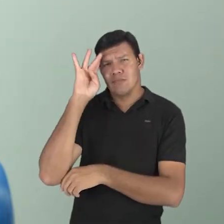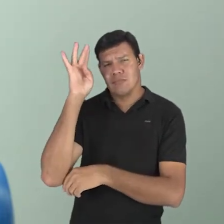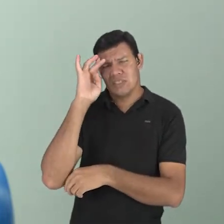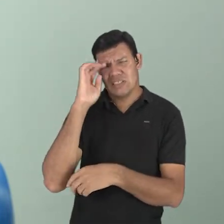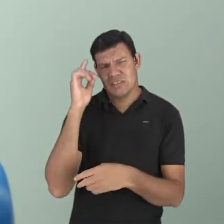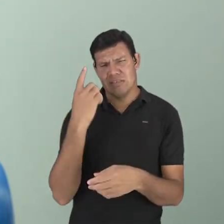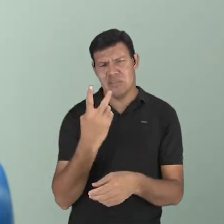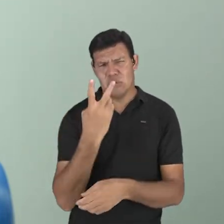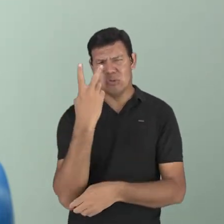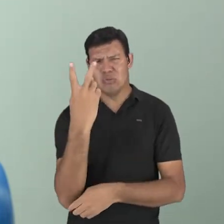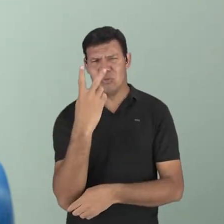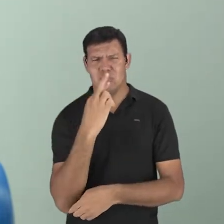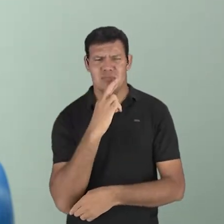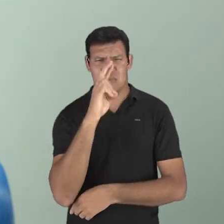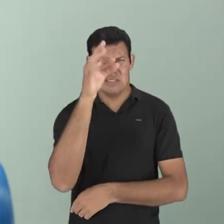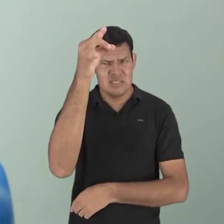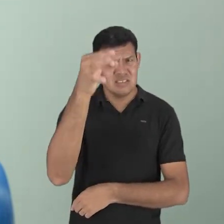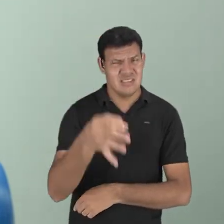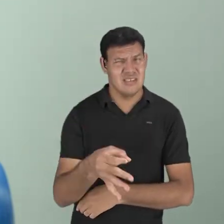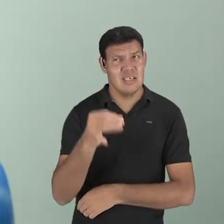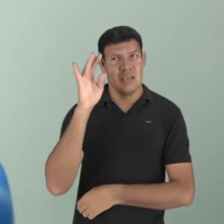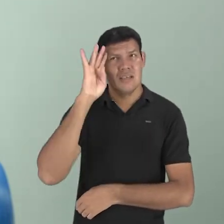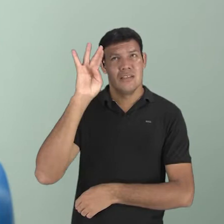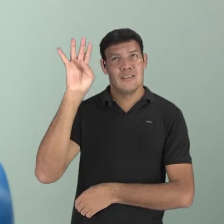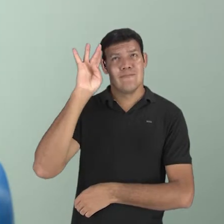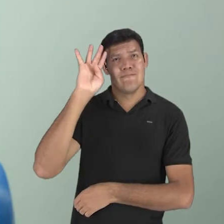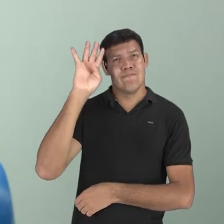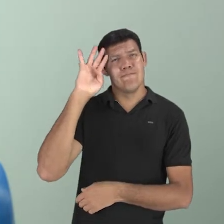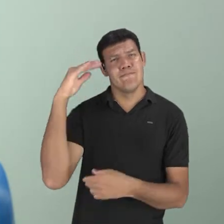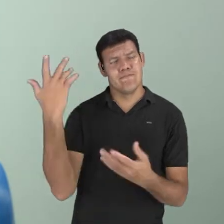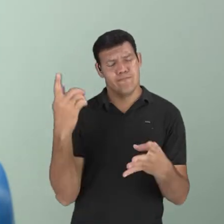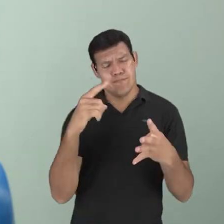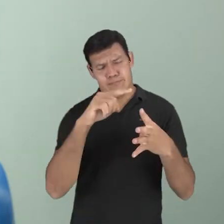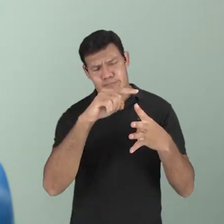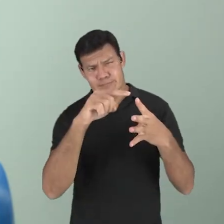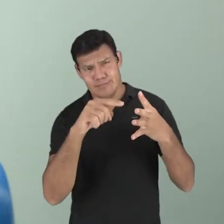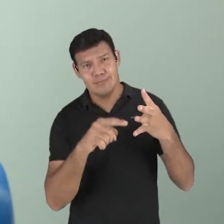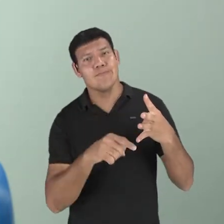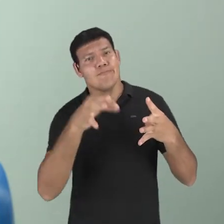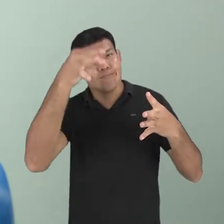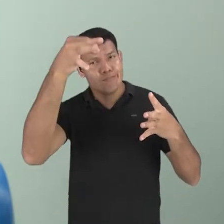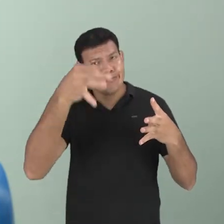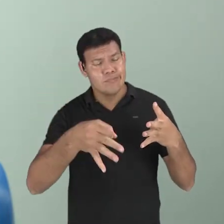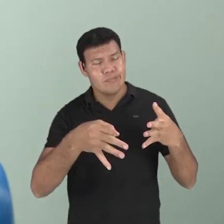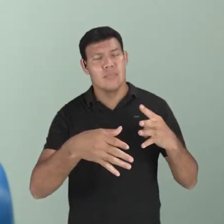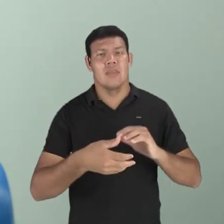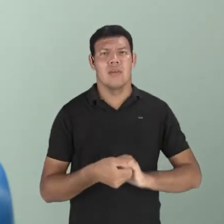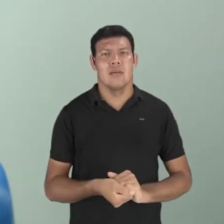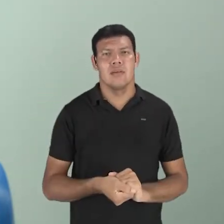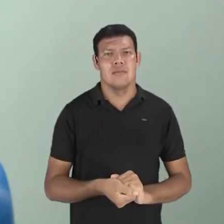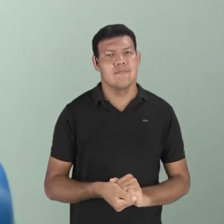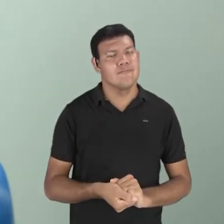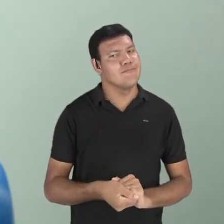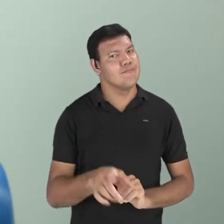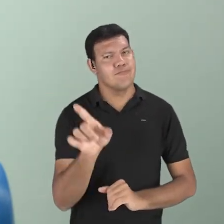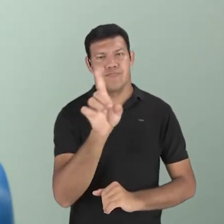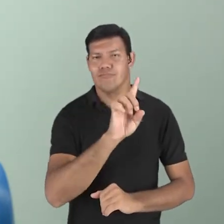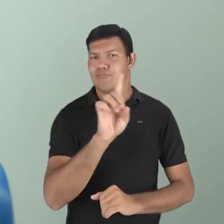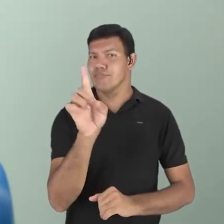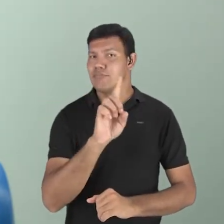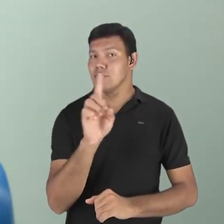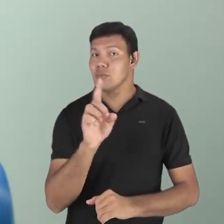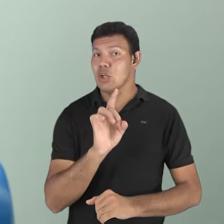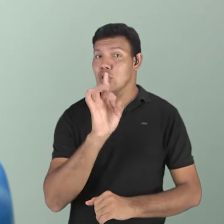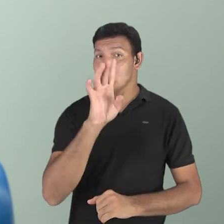de uma resposta correta. Ou até você imagina que todas as respostas estão corretas, mas não estão